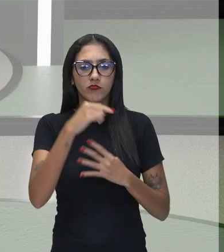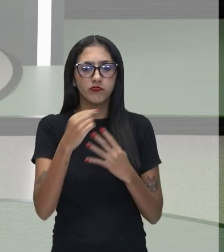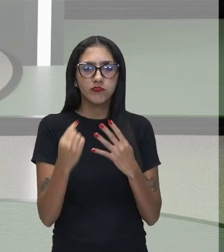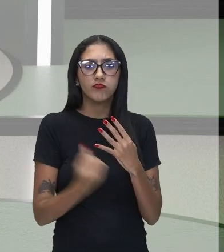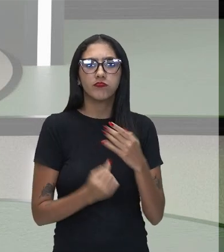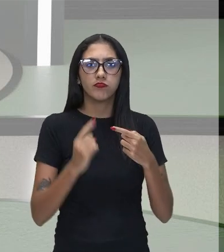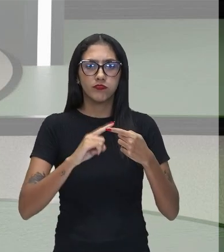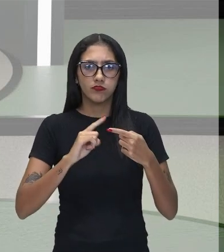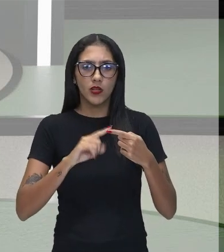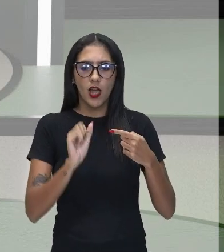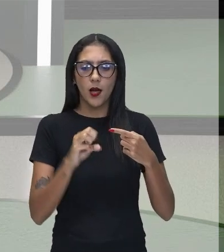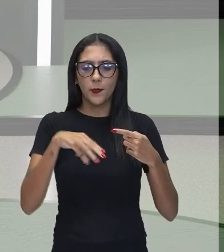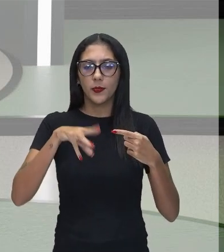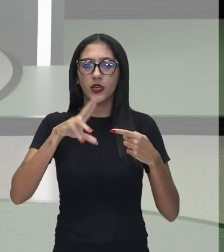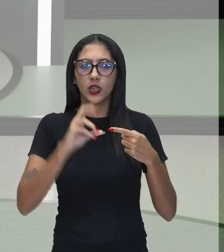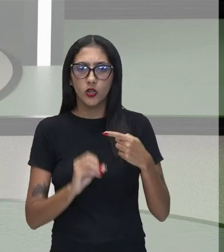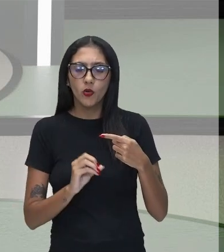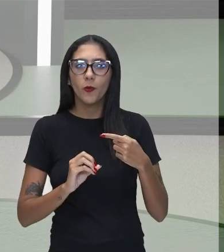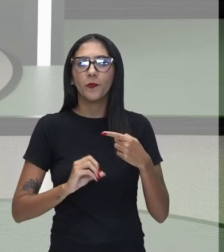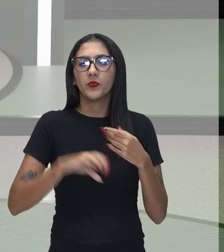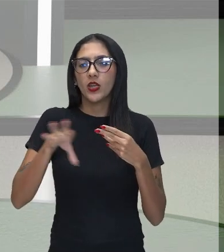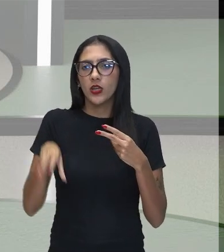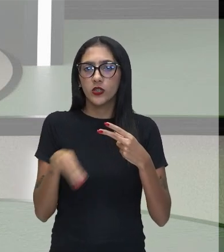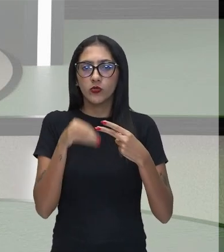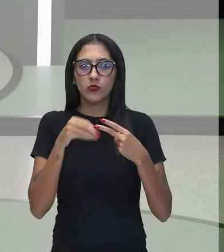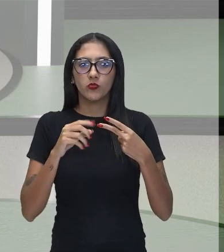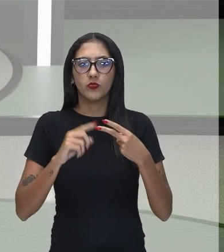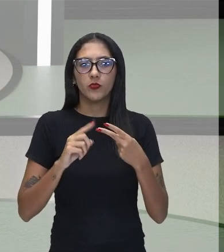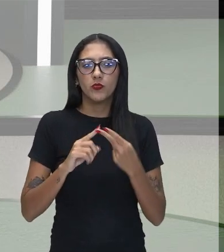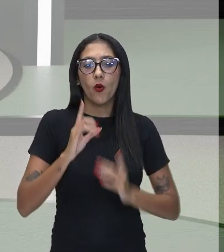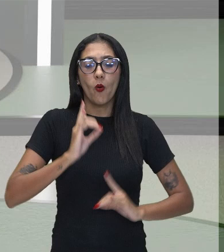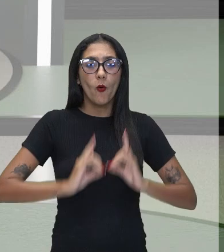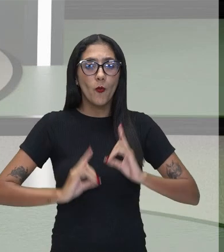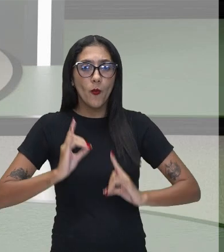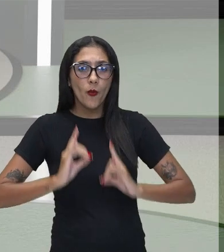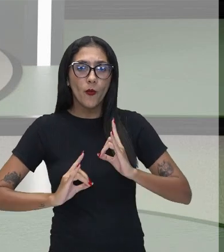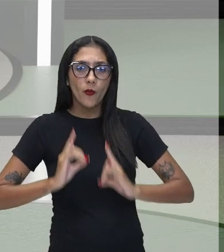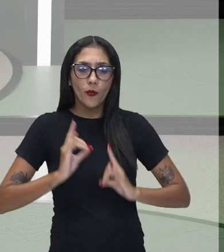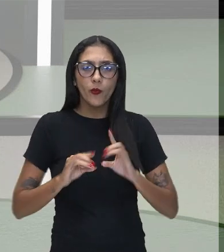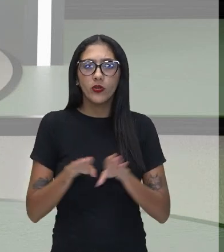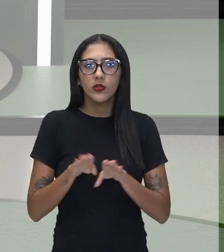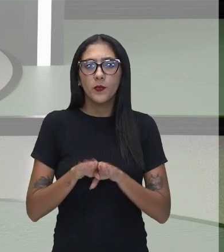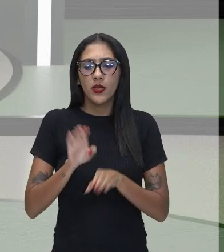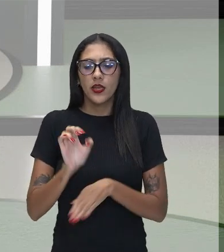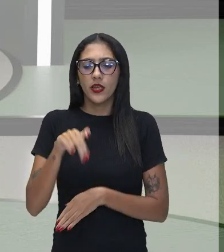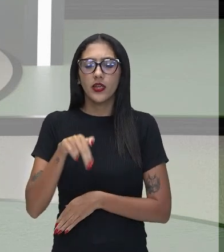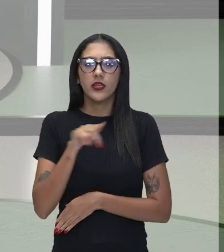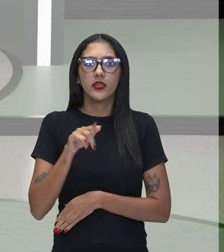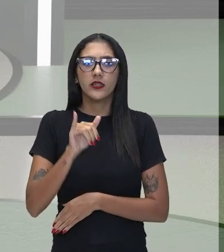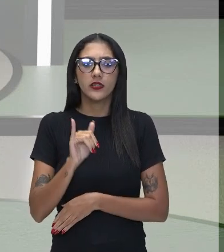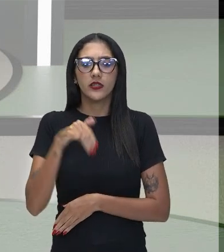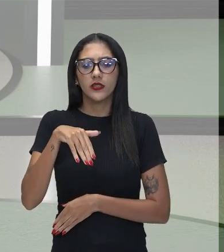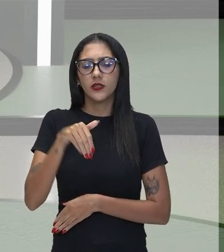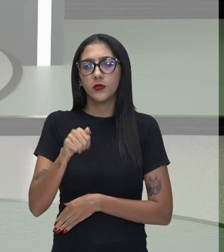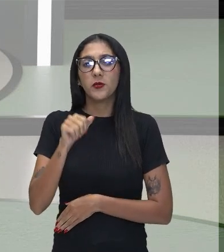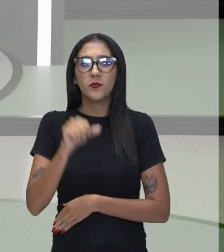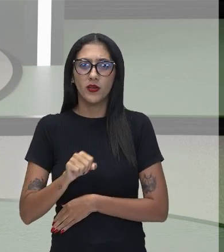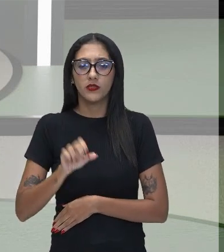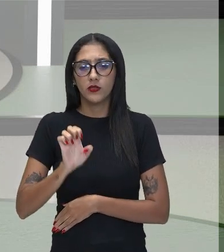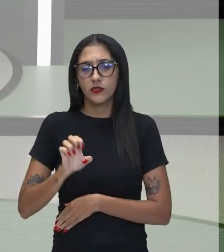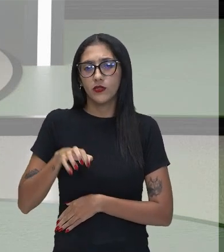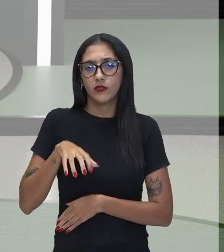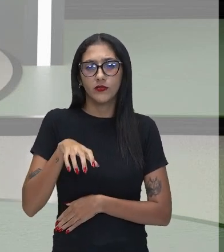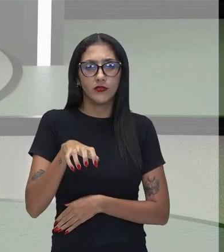forma proteínas, que formam aí os hormônios e as enzimas. Então, essa função biológica